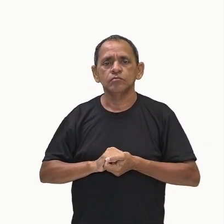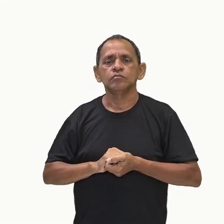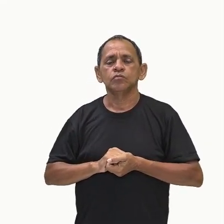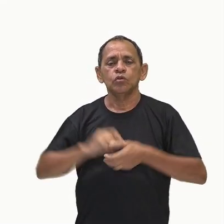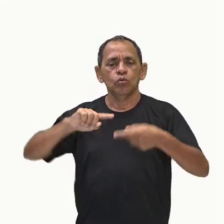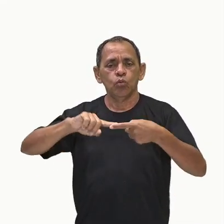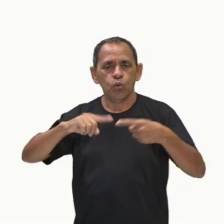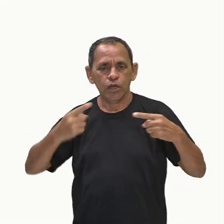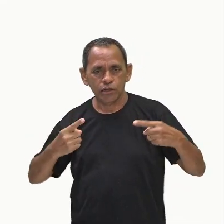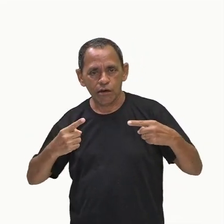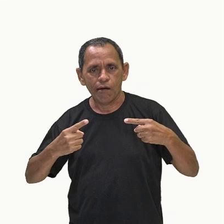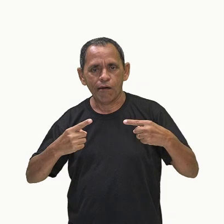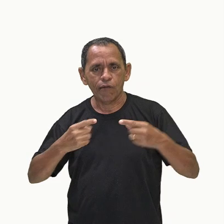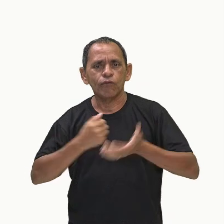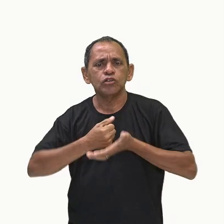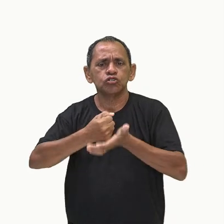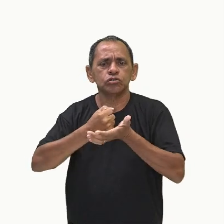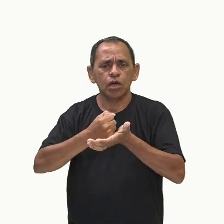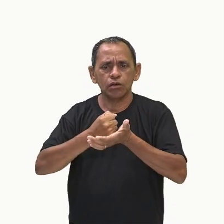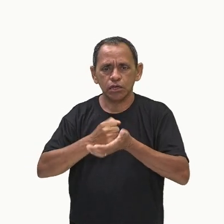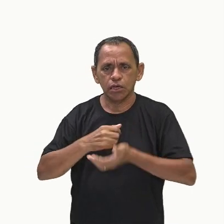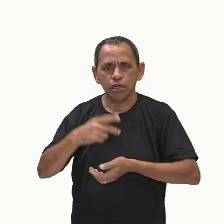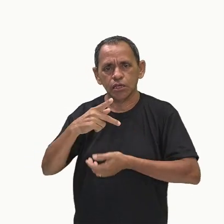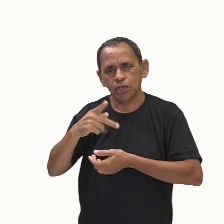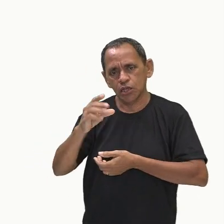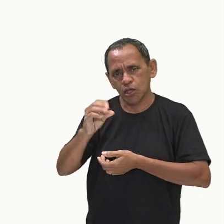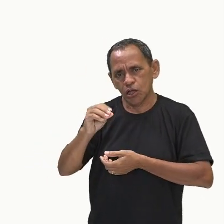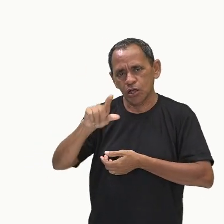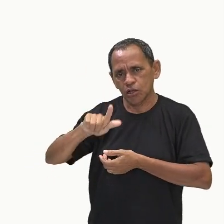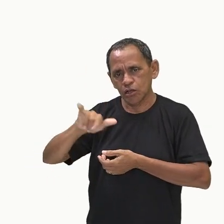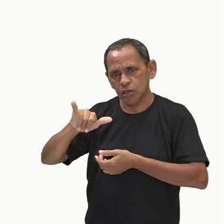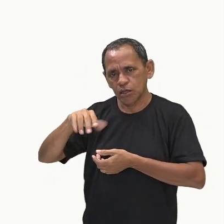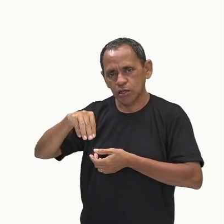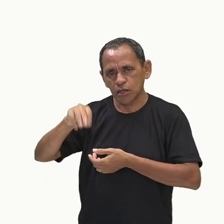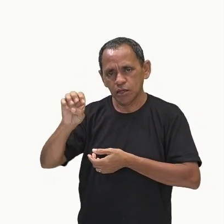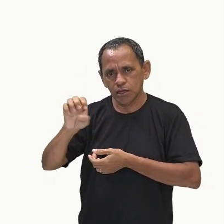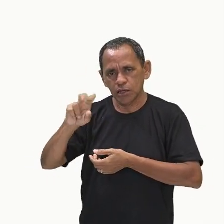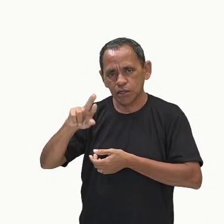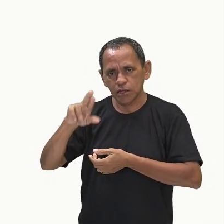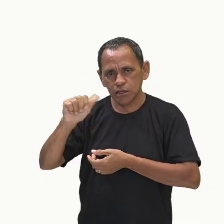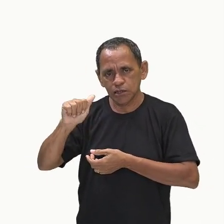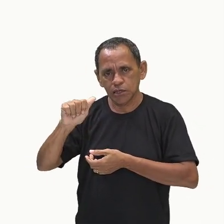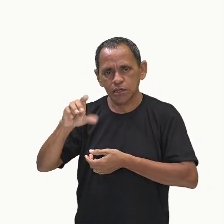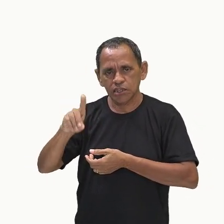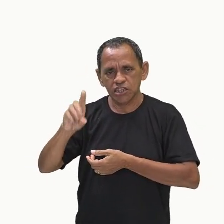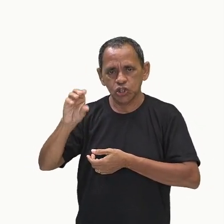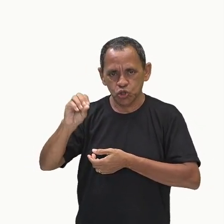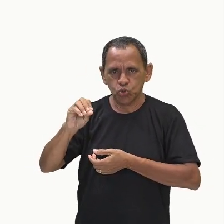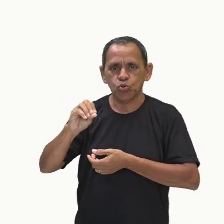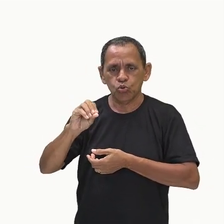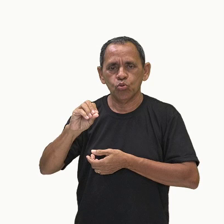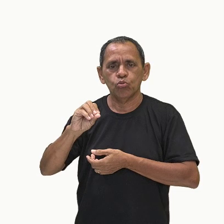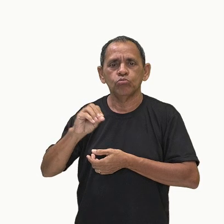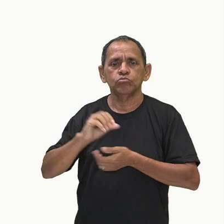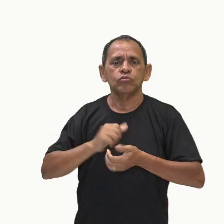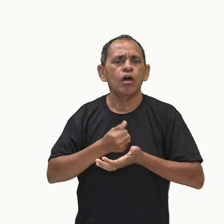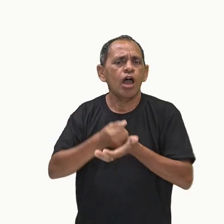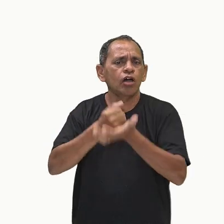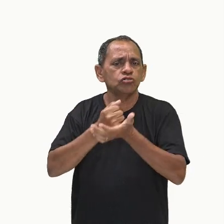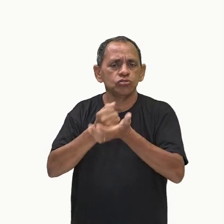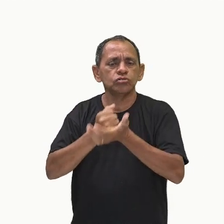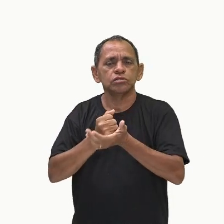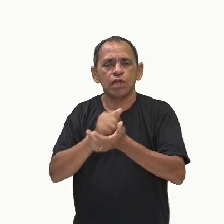vai ajudar a promover a polimerase da região promotora do